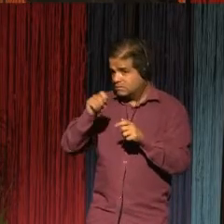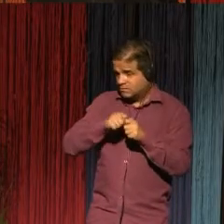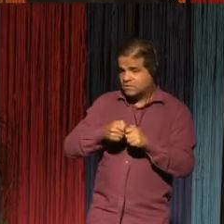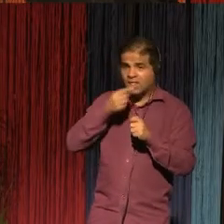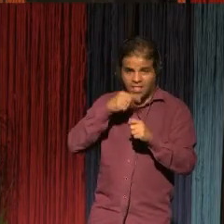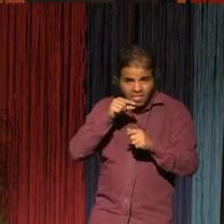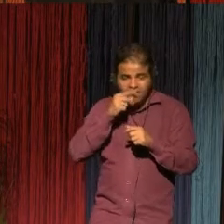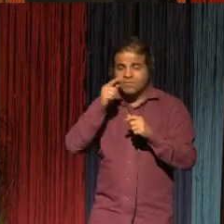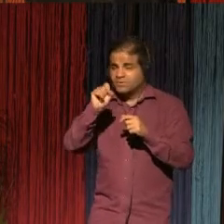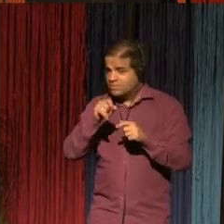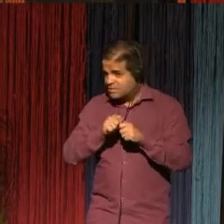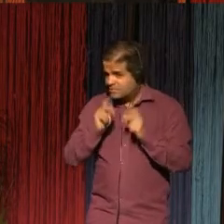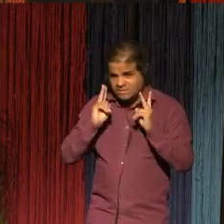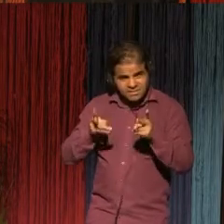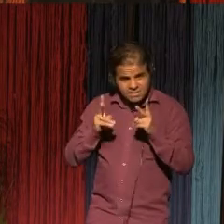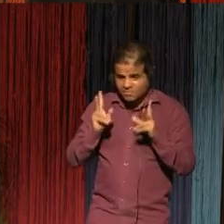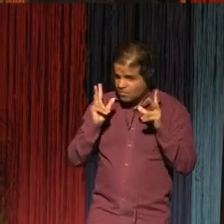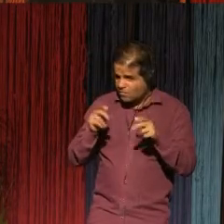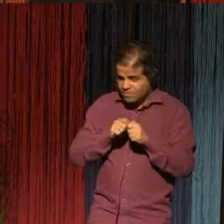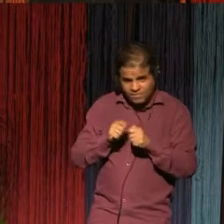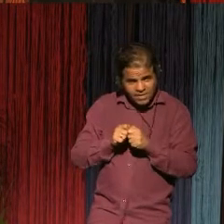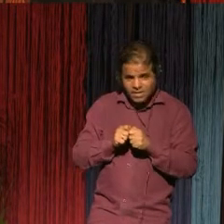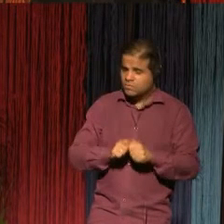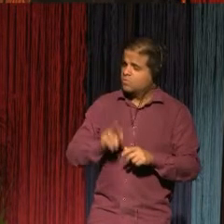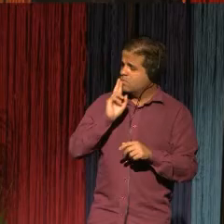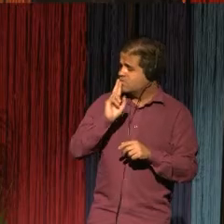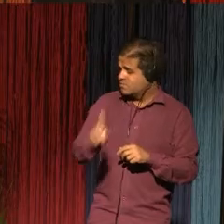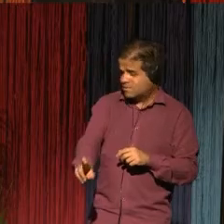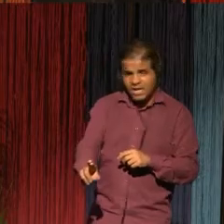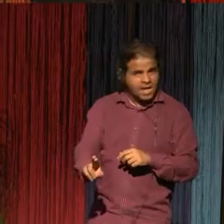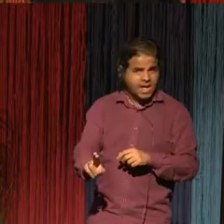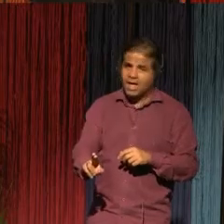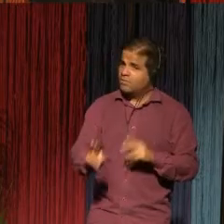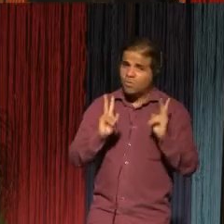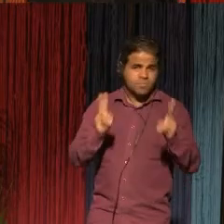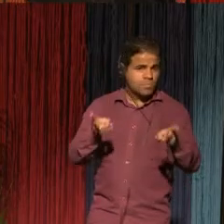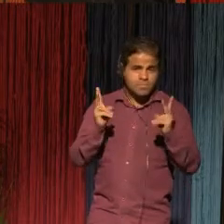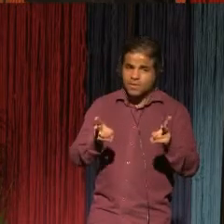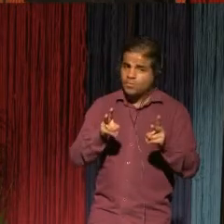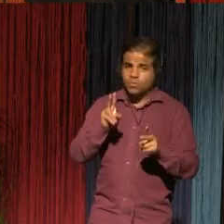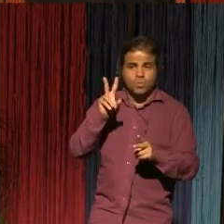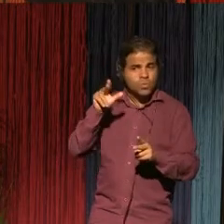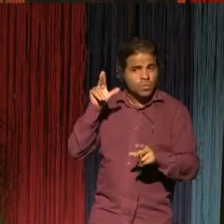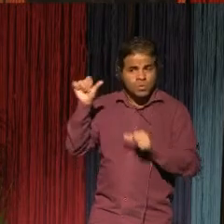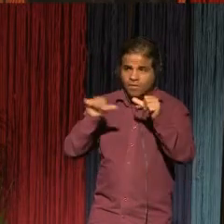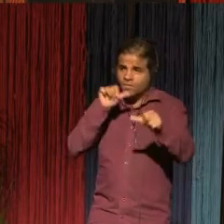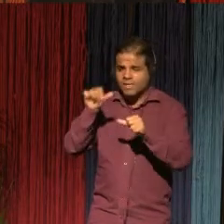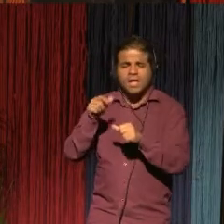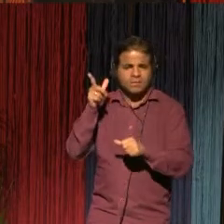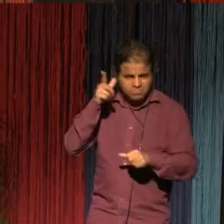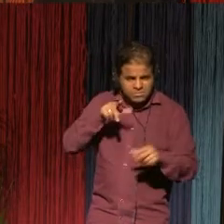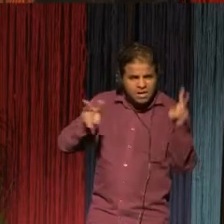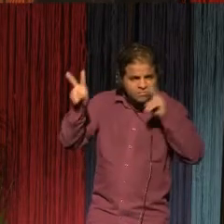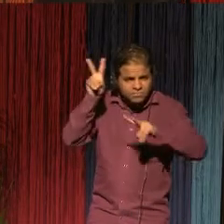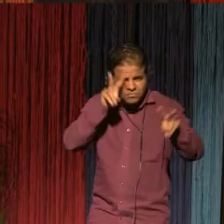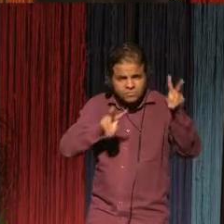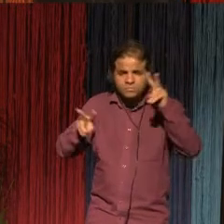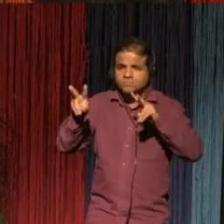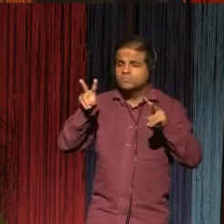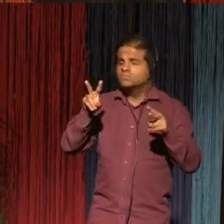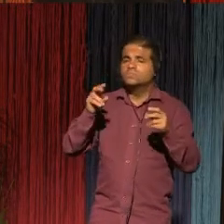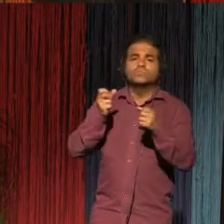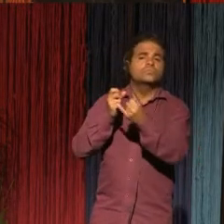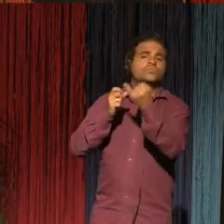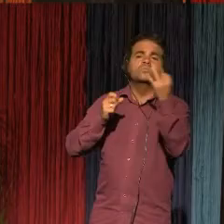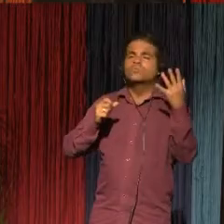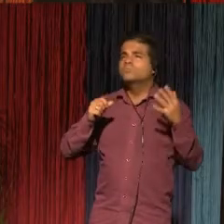o que você sempre fez, o resultado sempre vai ser o que você sempre teve. Você consegue visualizar algo de